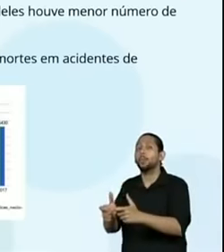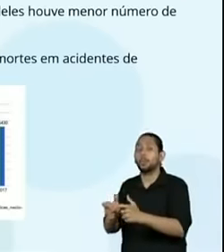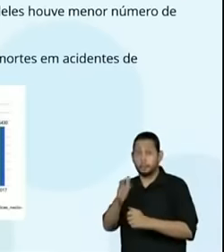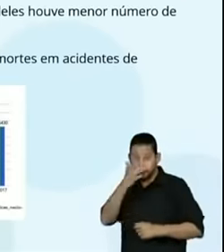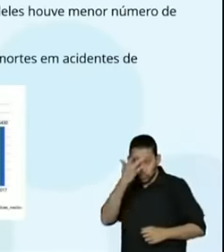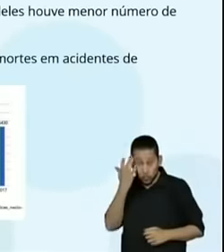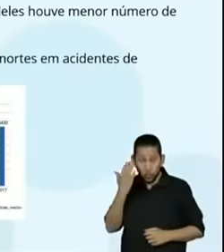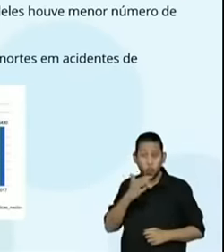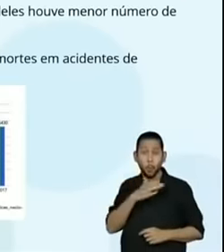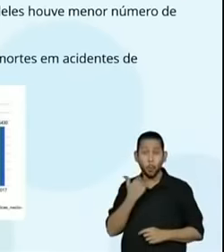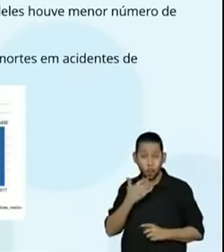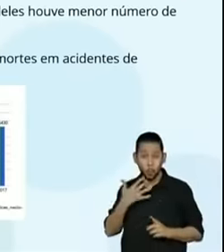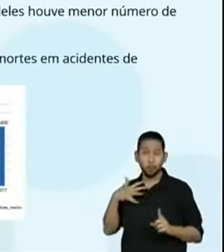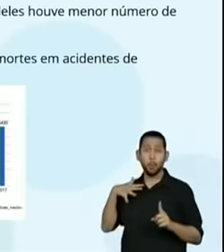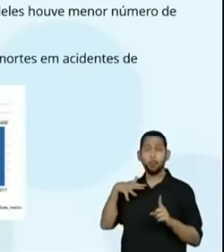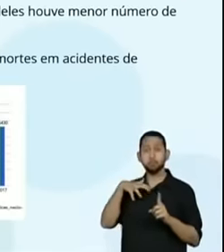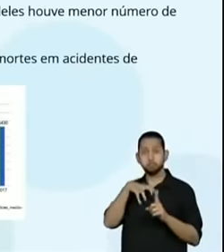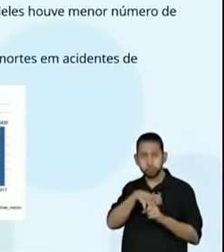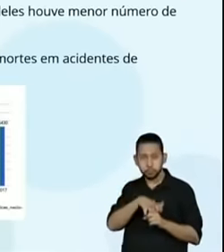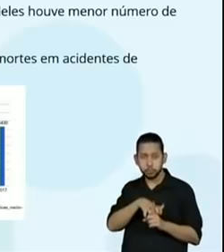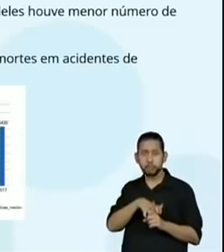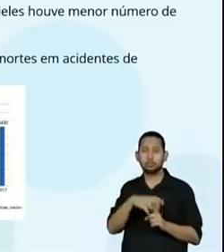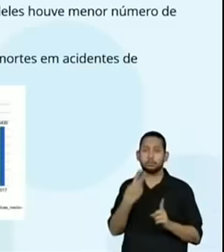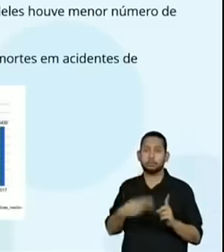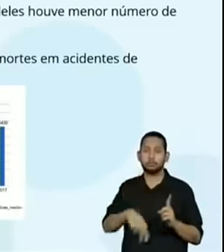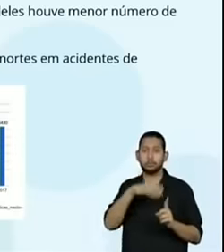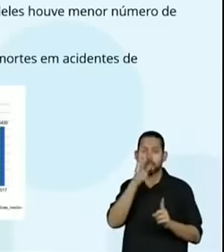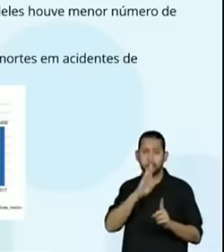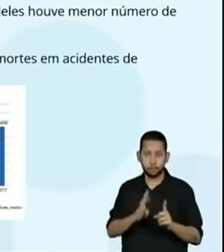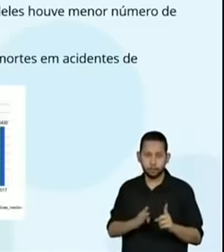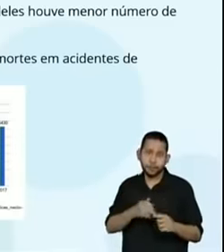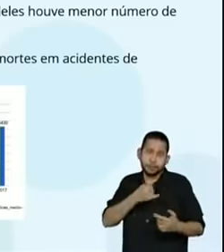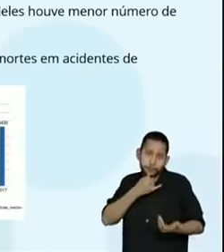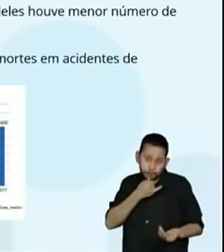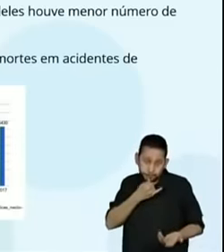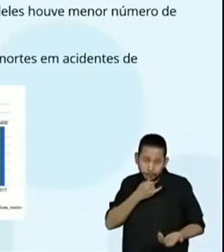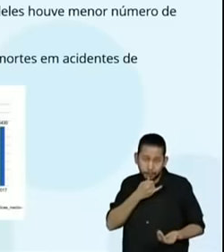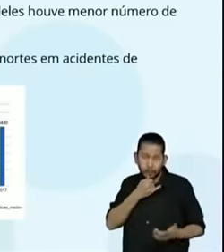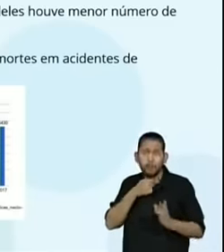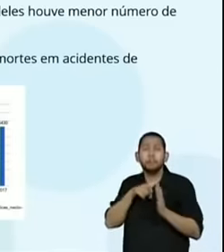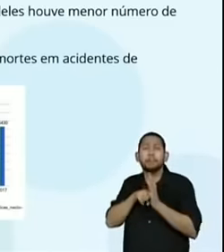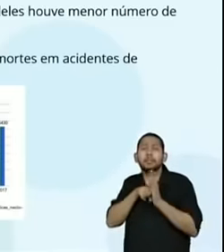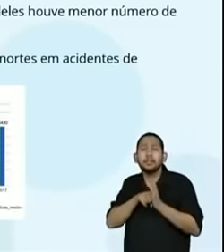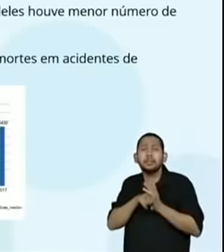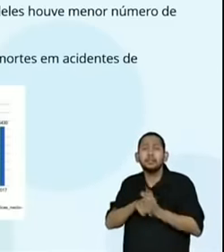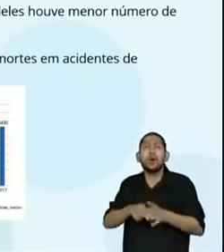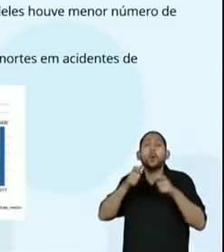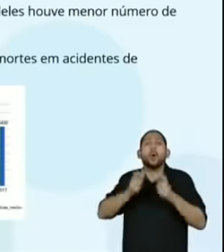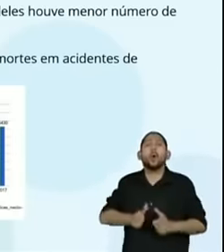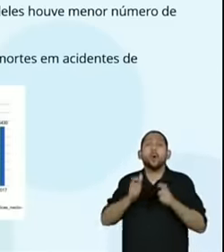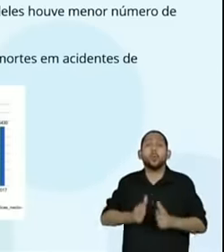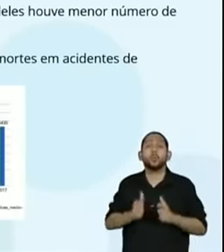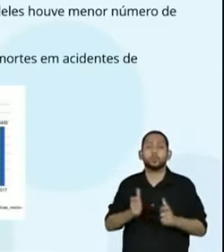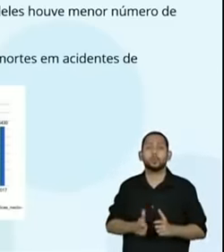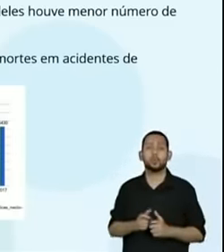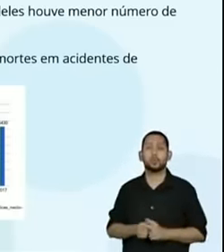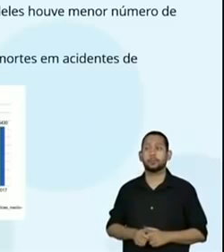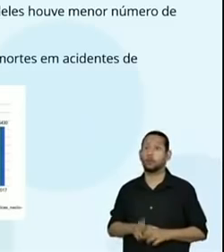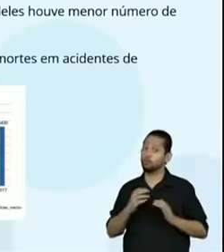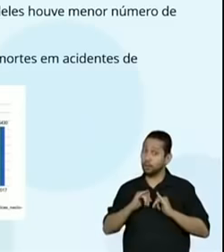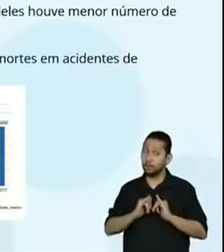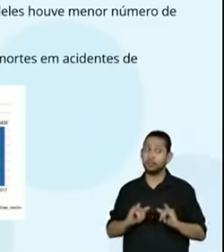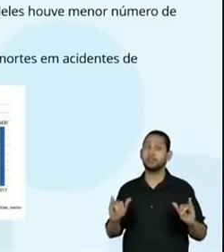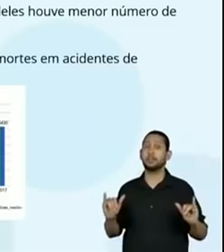de mortes em acidentes de trânsito no Brasil? Eu já falei sobre isso, o aluno que estava o